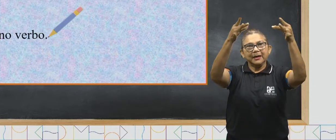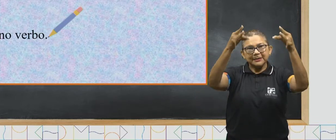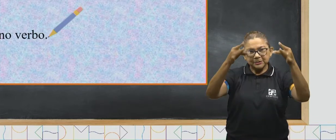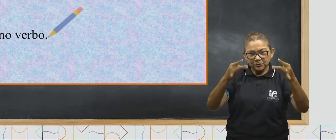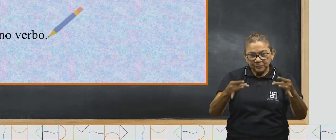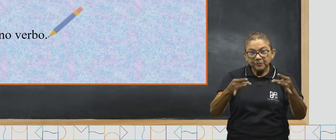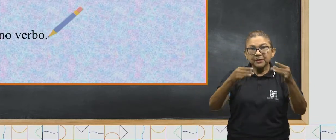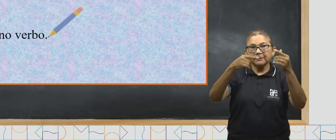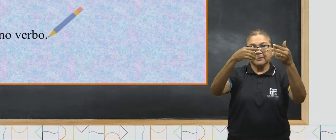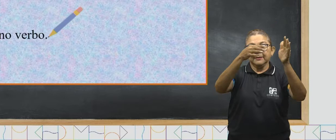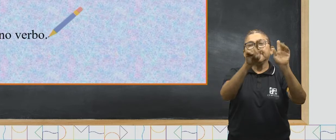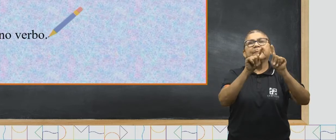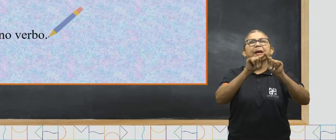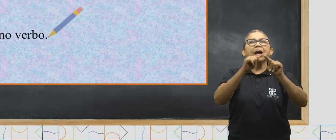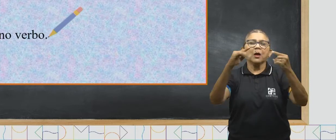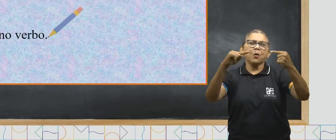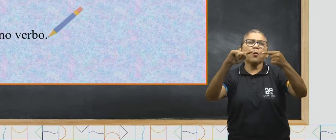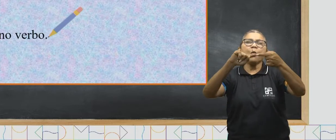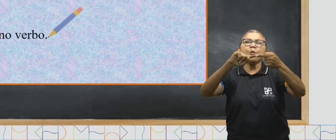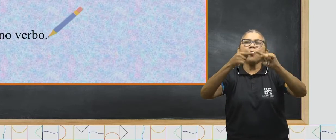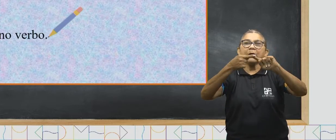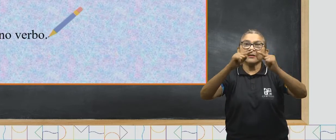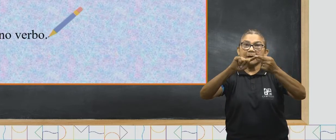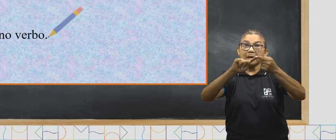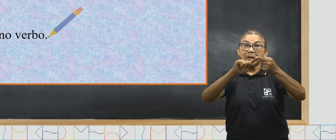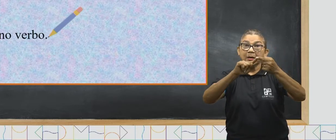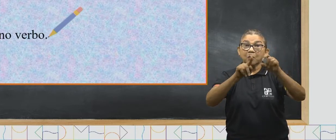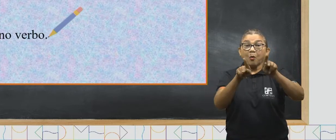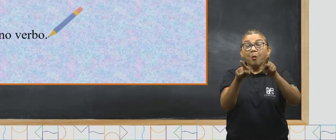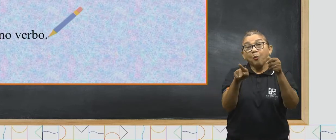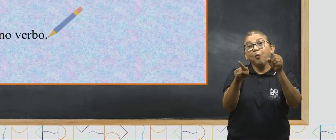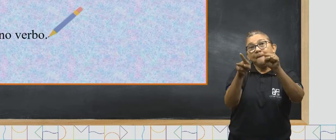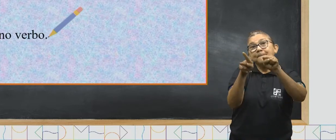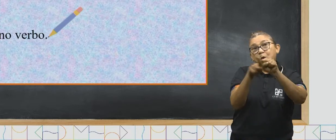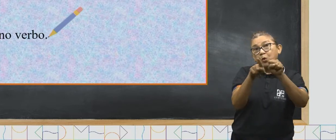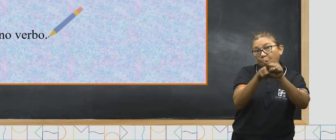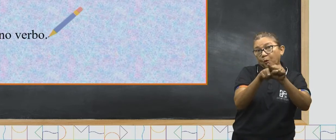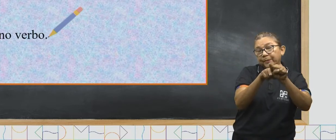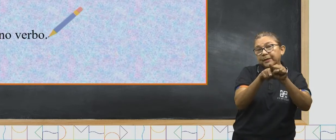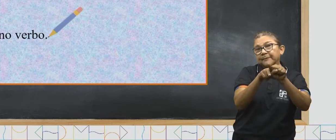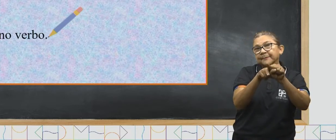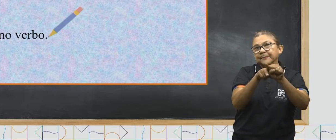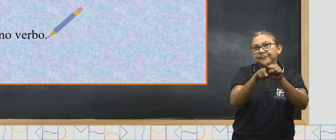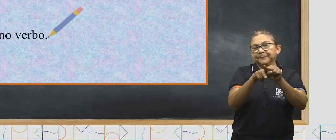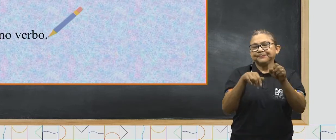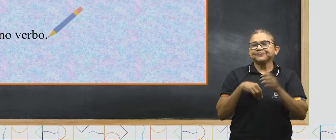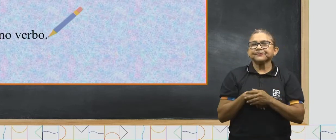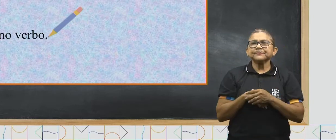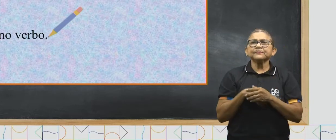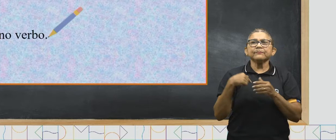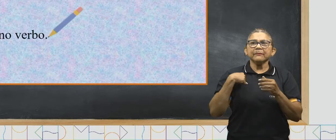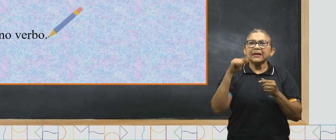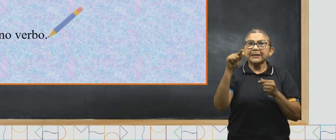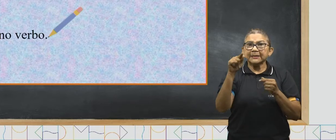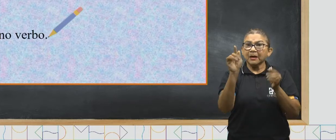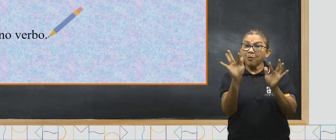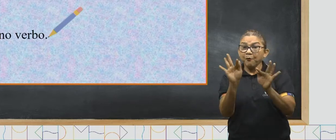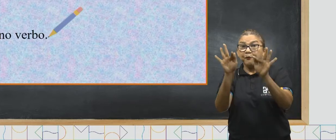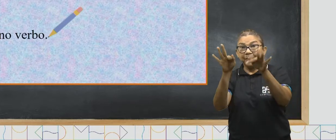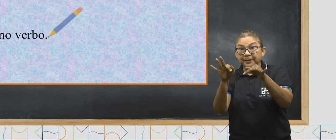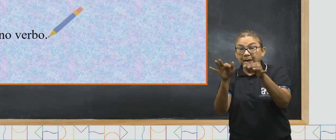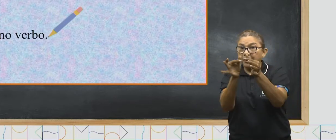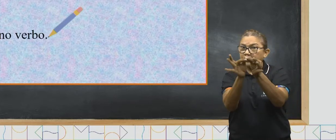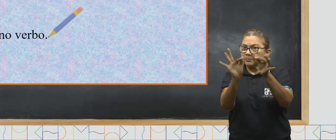precisa fazer para concordar com os pronomes pessoais ou com os sujeitos da frase? A terminação